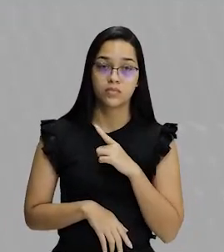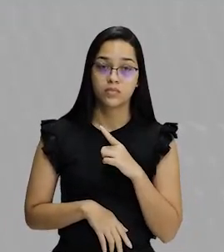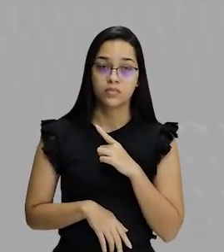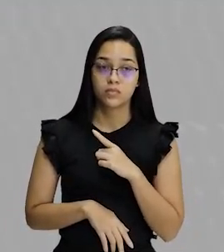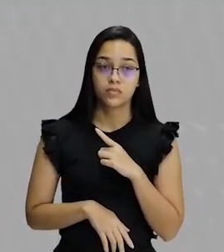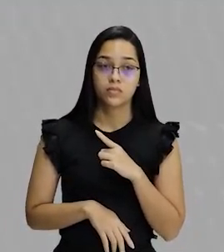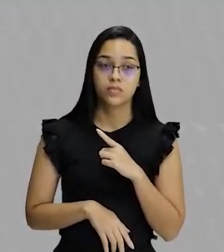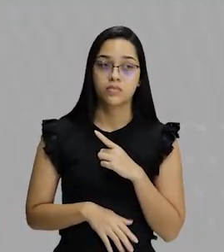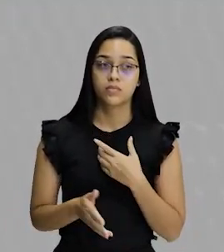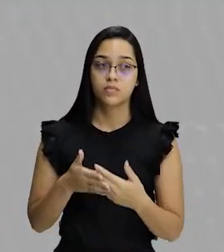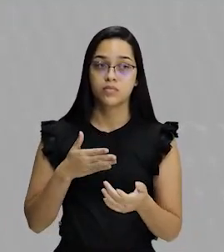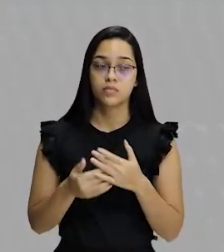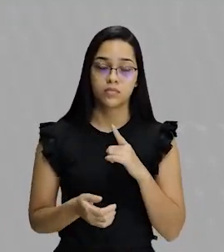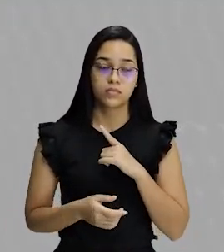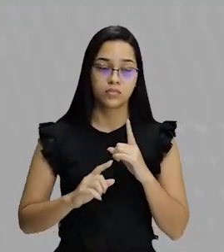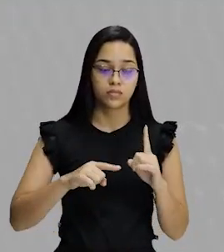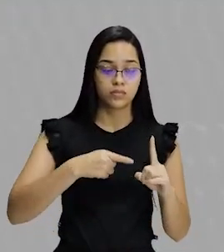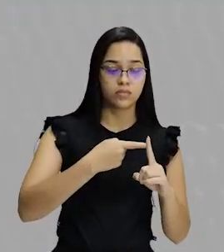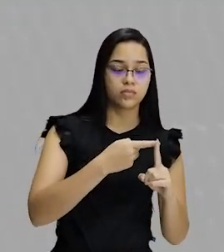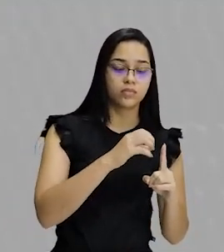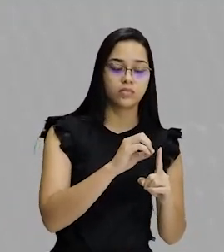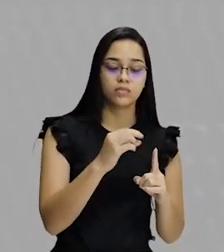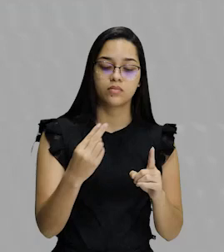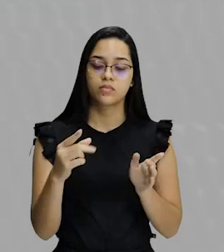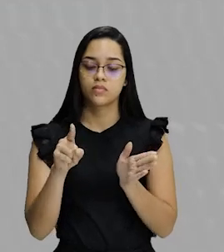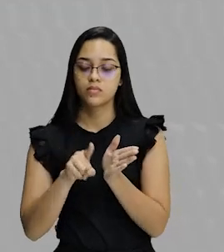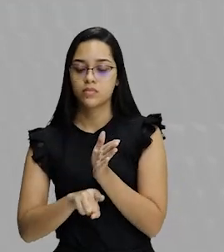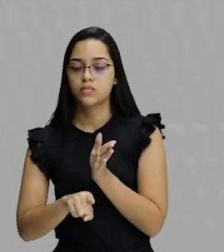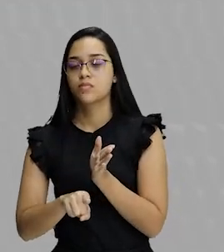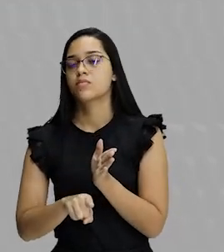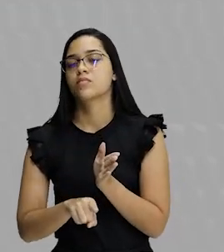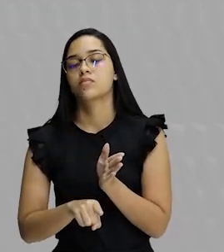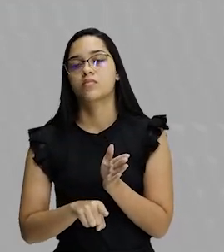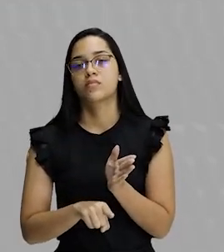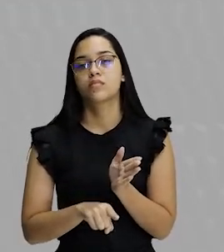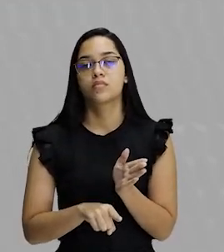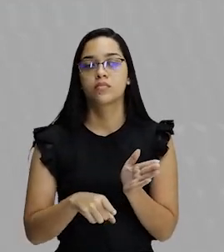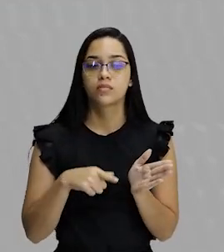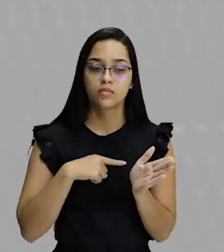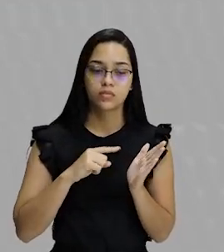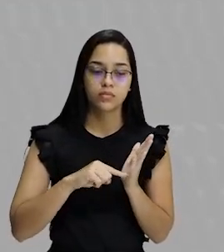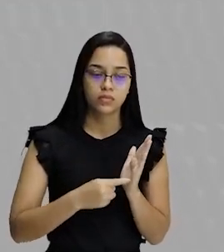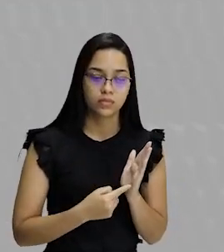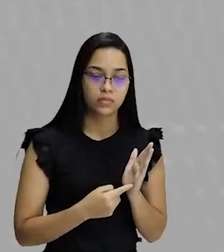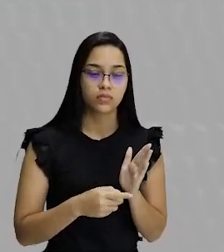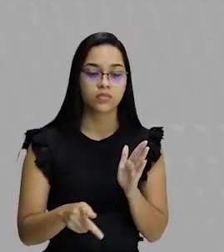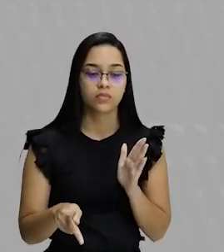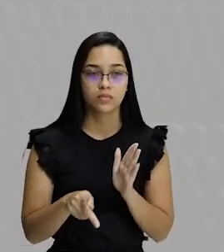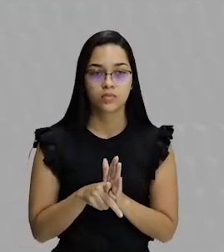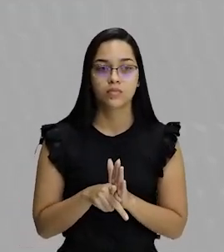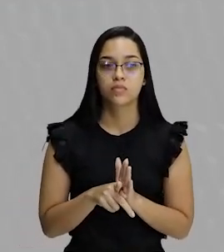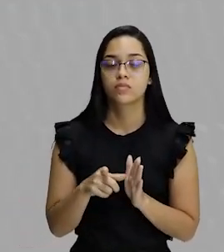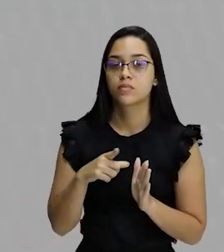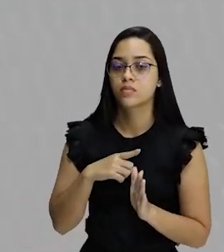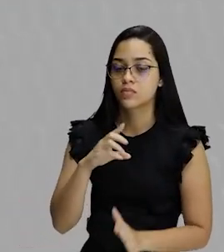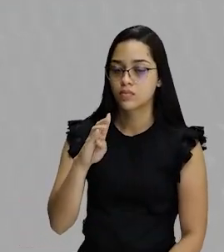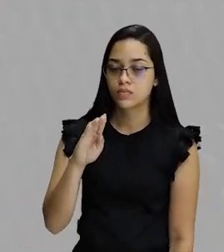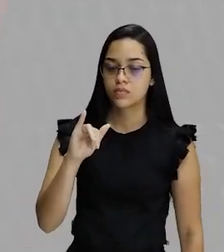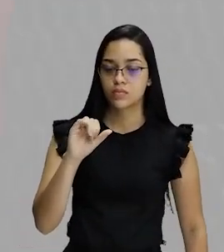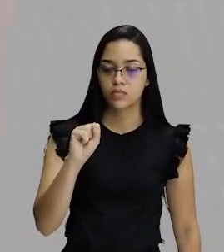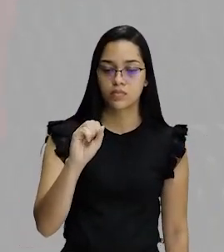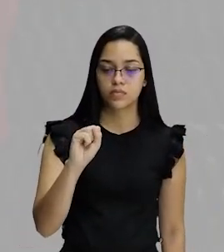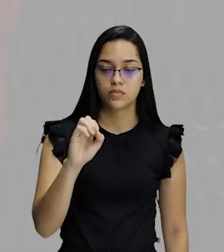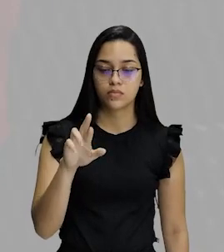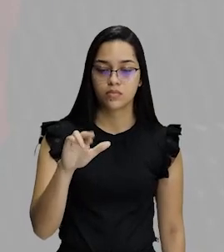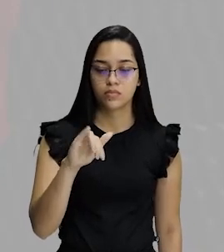valor, seja os dois positivos, seja os dois negativos, esses pontos eles pertencem à